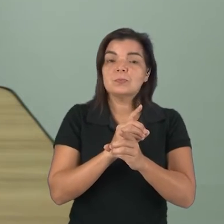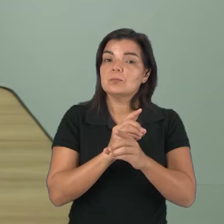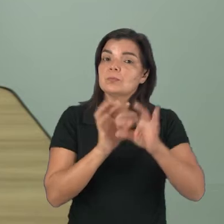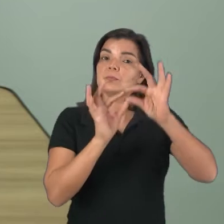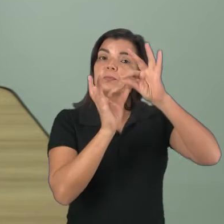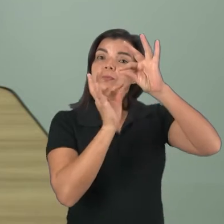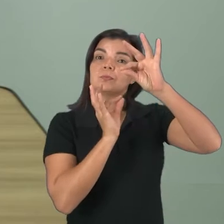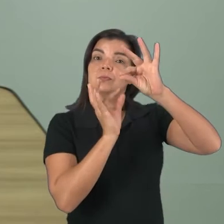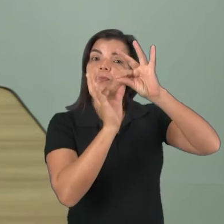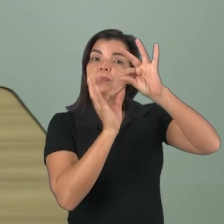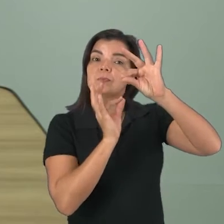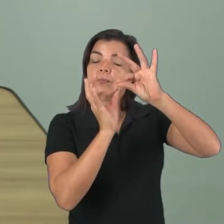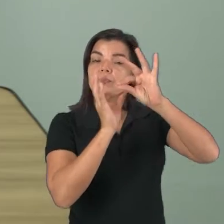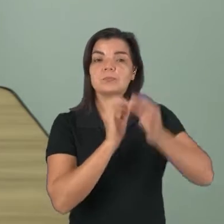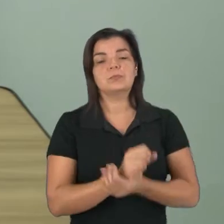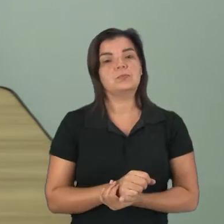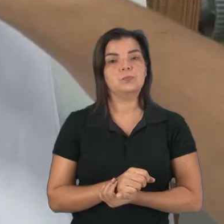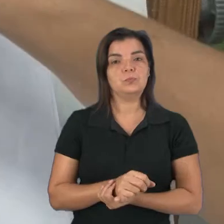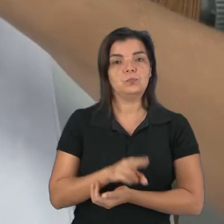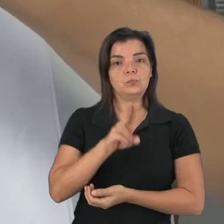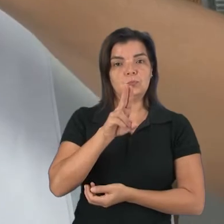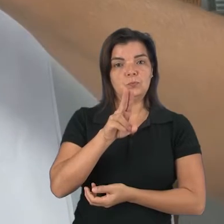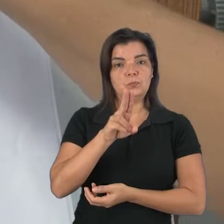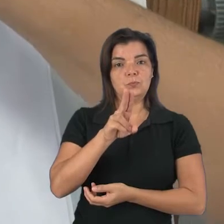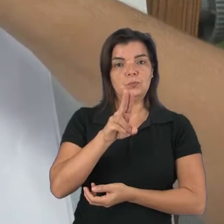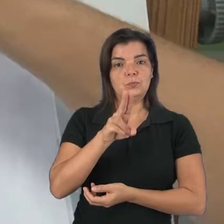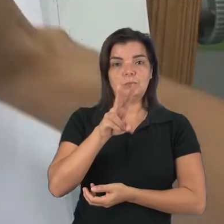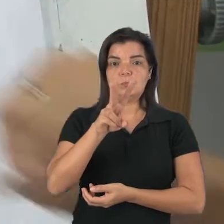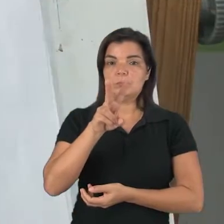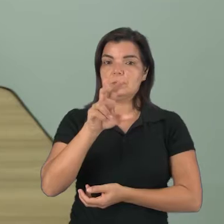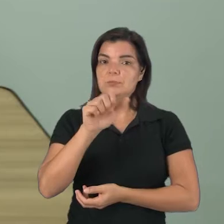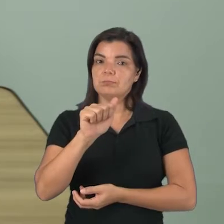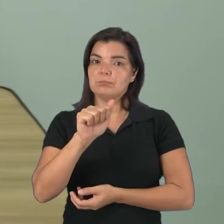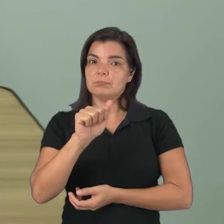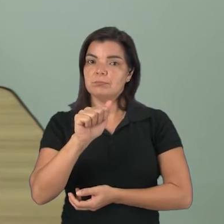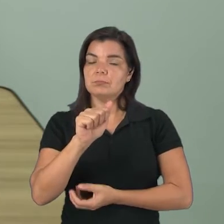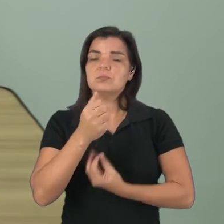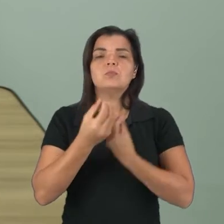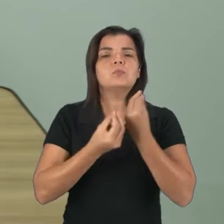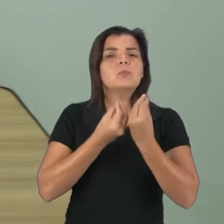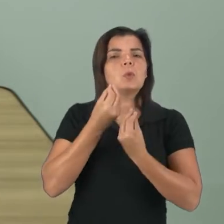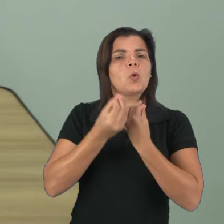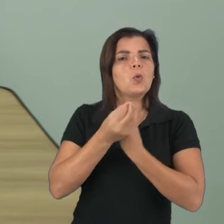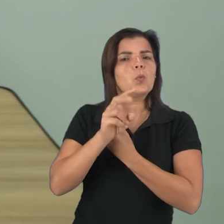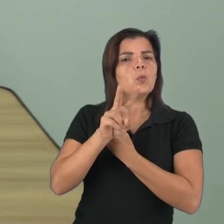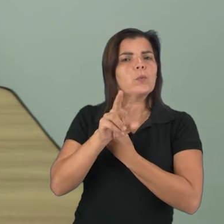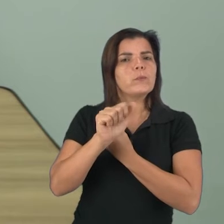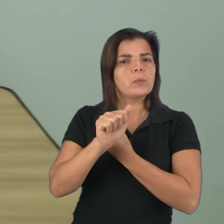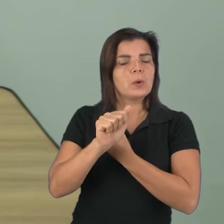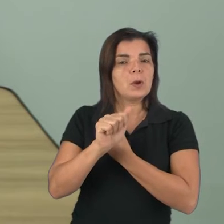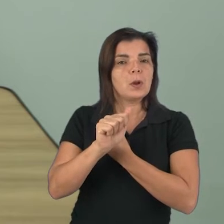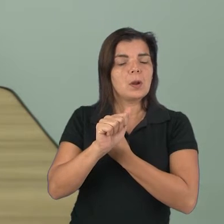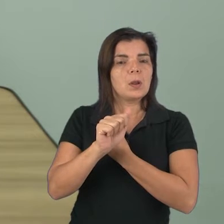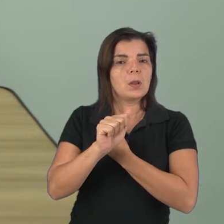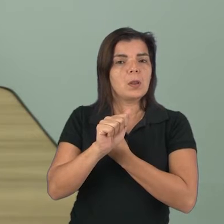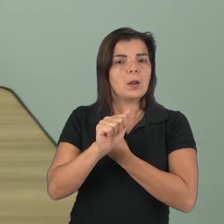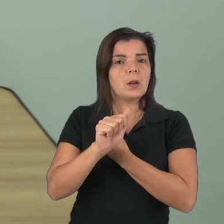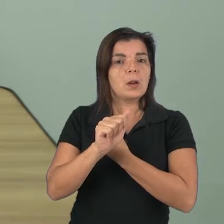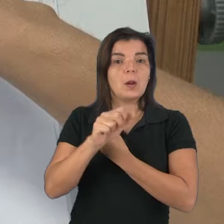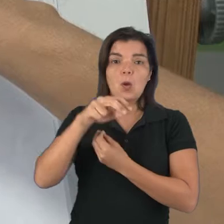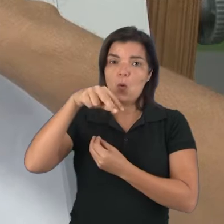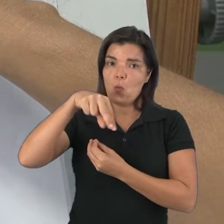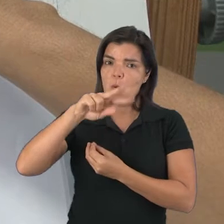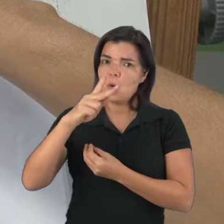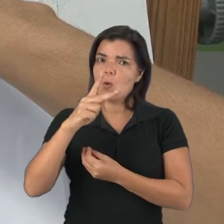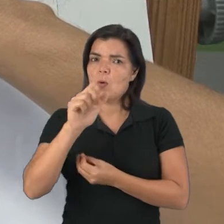Então vamos fazer a leitura eo uva como é que eu vá Será que é o vá é o enxoval